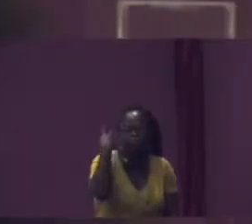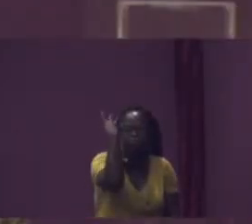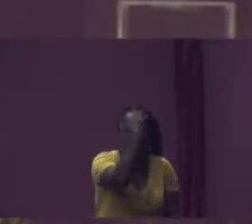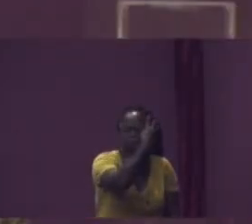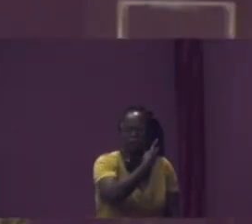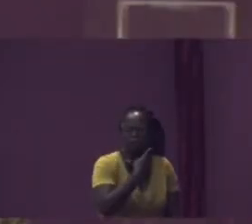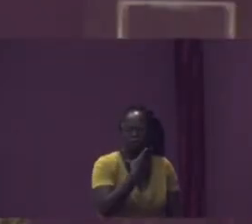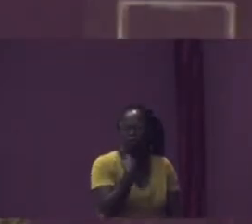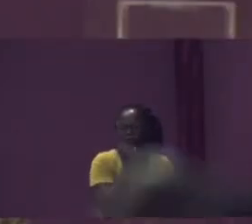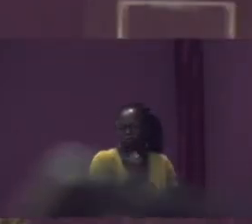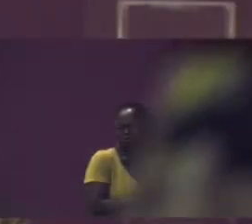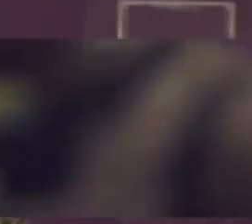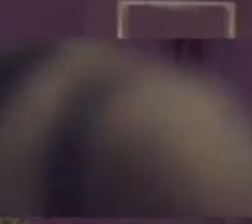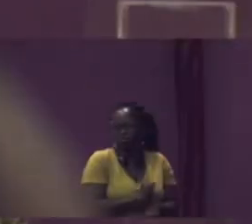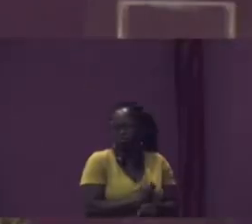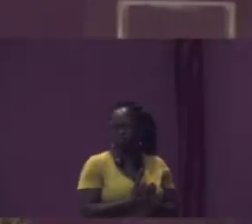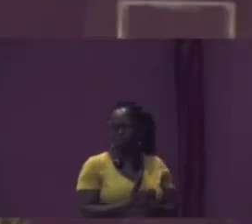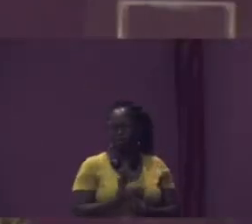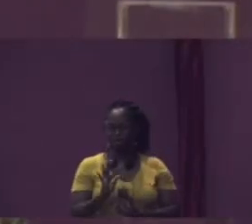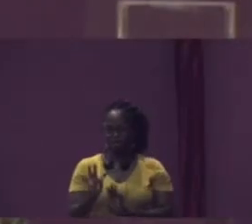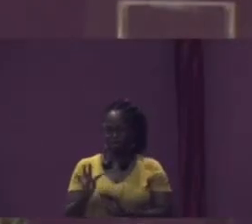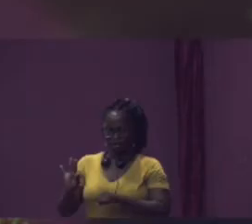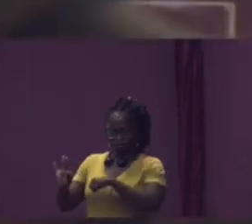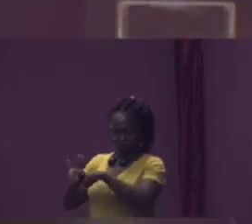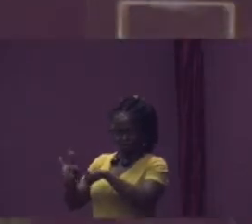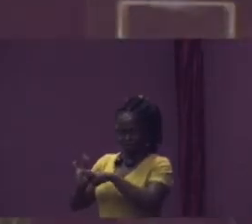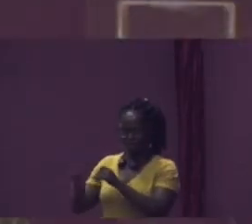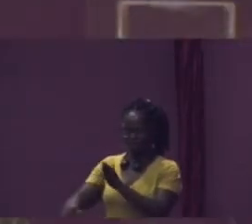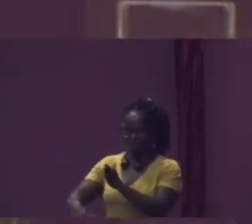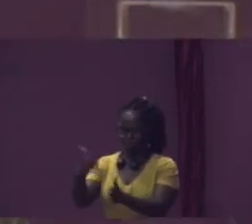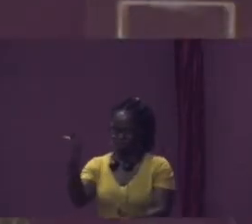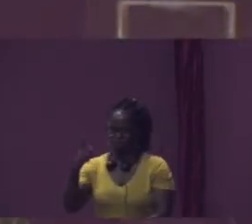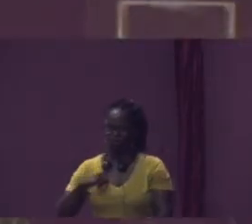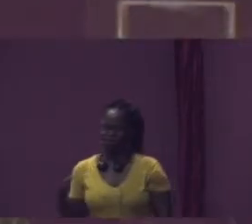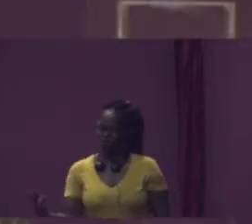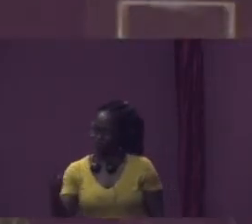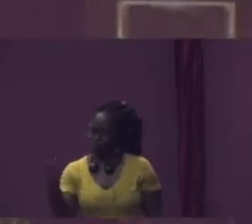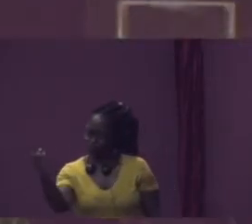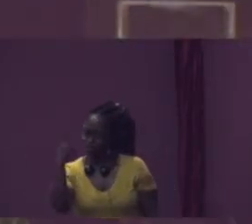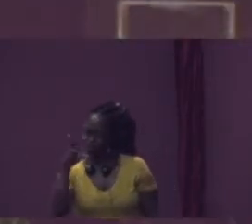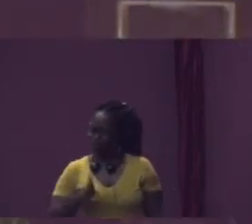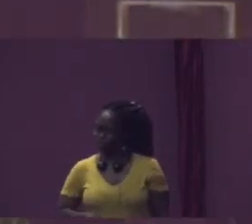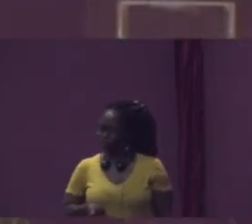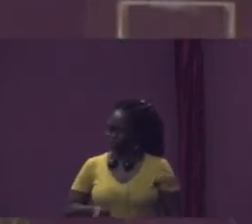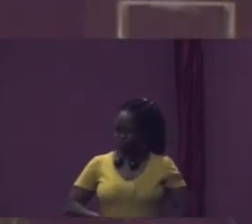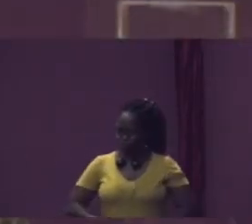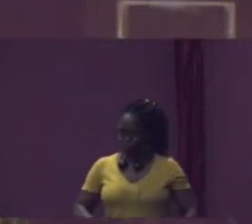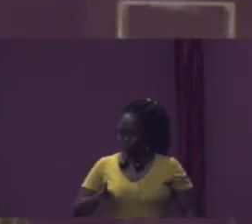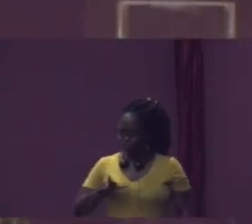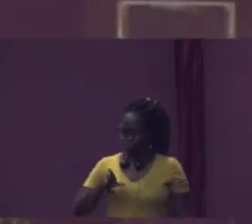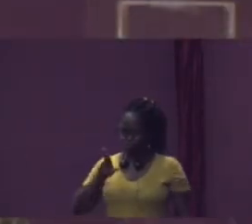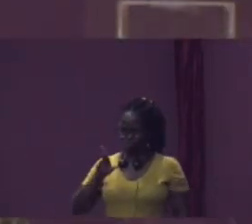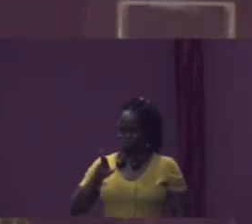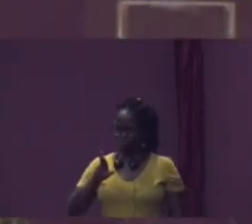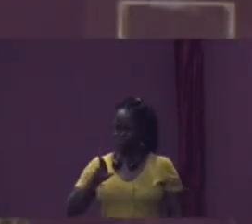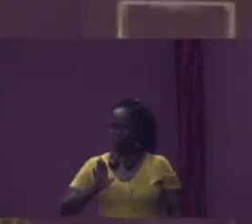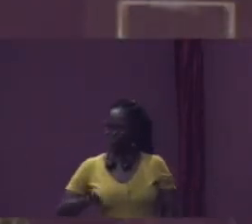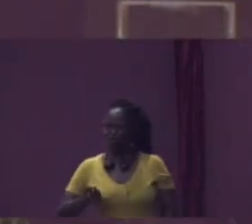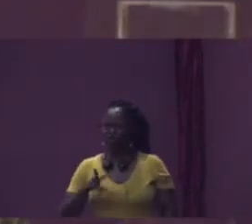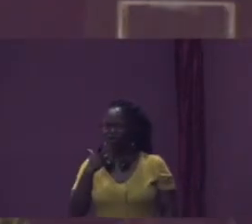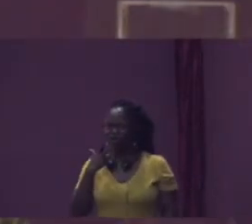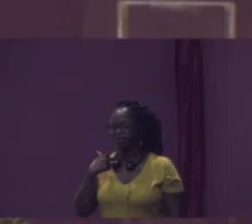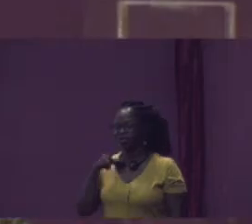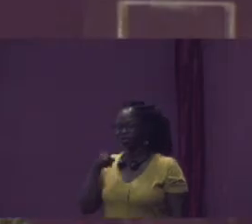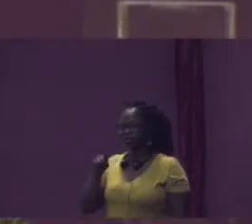vias. A técnica cirúrgica lista também vários valores, não é só a questão, talvez menos